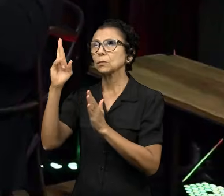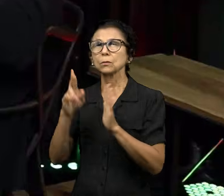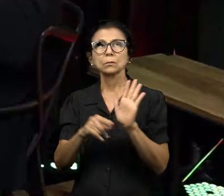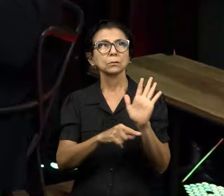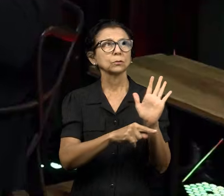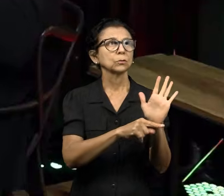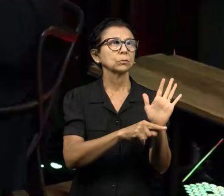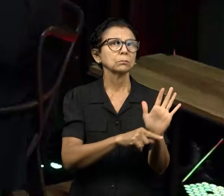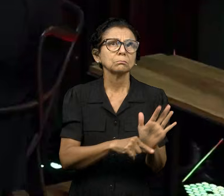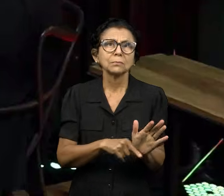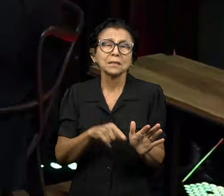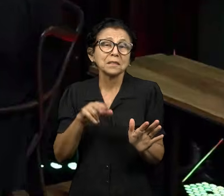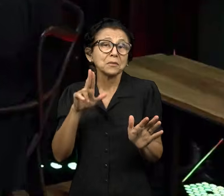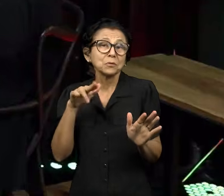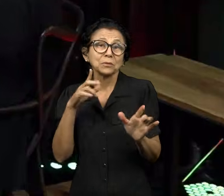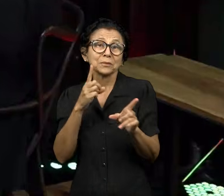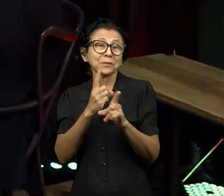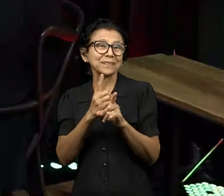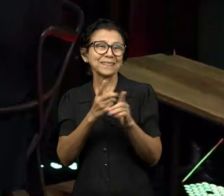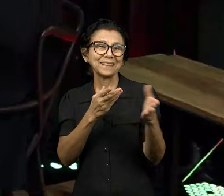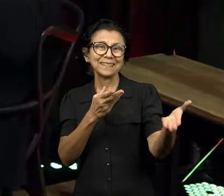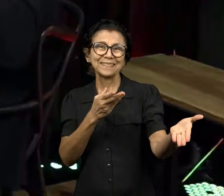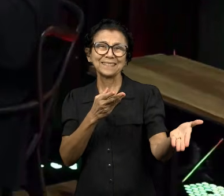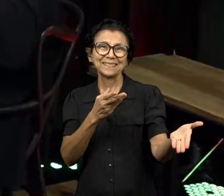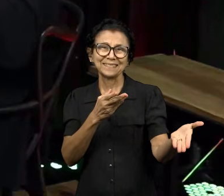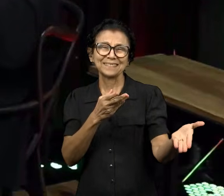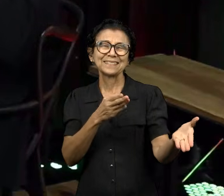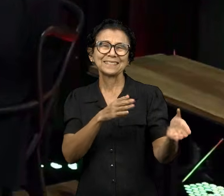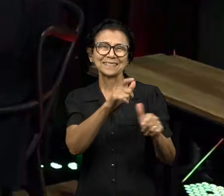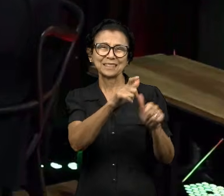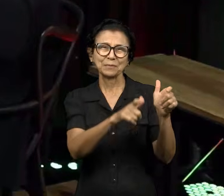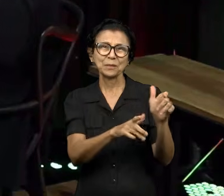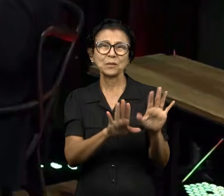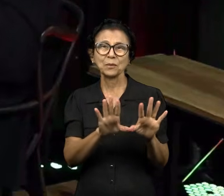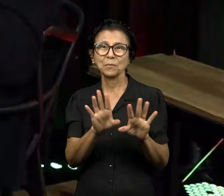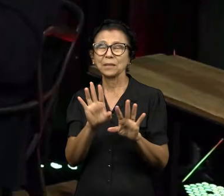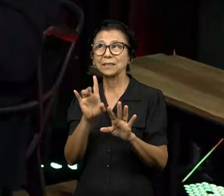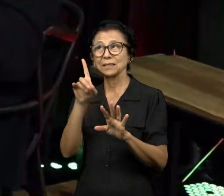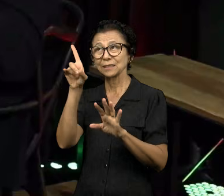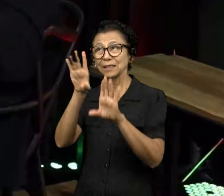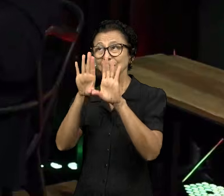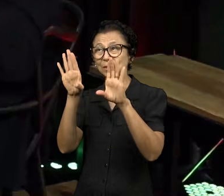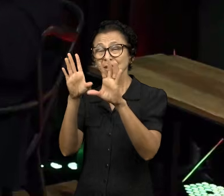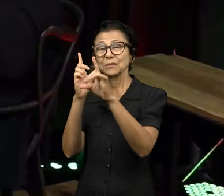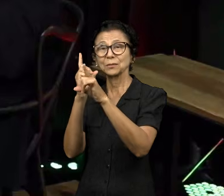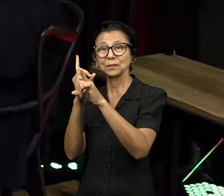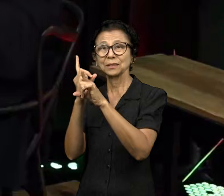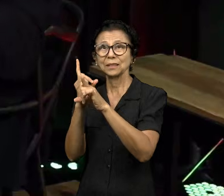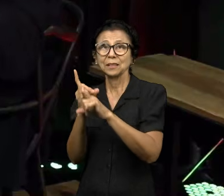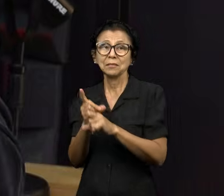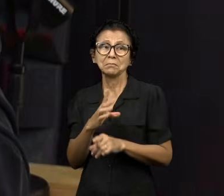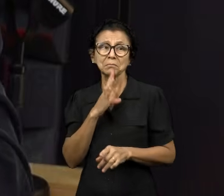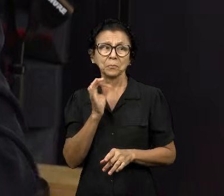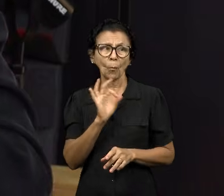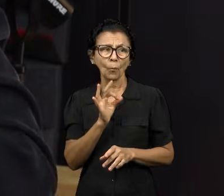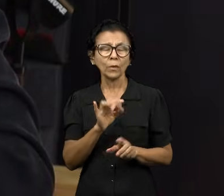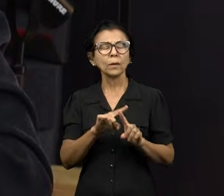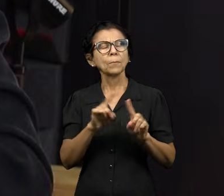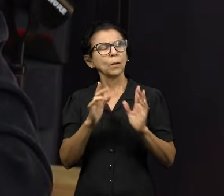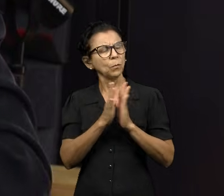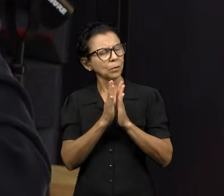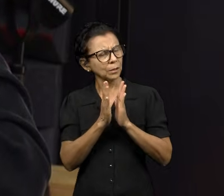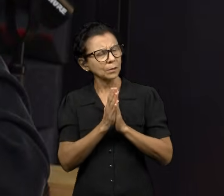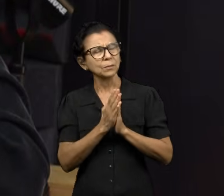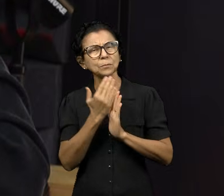aqueles irmãos. Às vezes nós nunca vamos nos encontrar com eles aqui, lá na eternidade nós vamos nos encontrar. Nós não nos conhecemos, mas